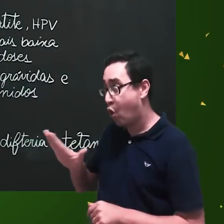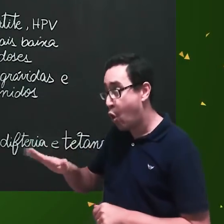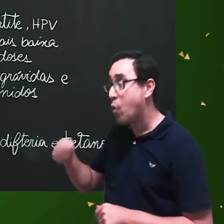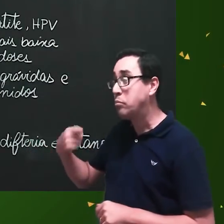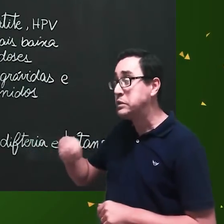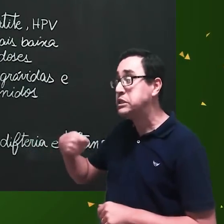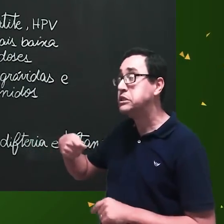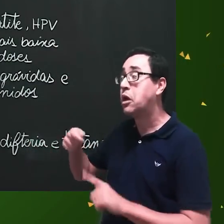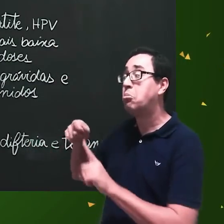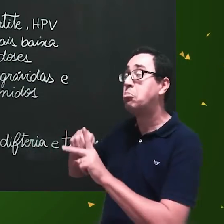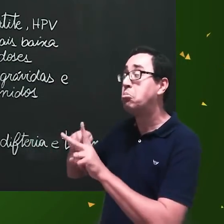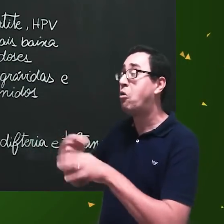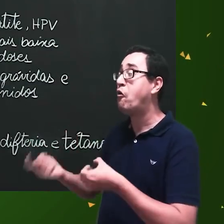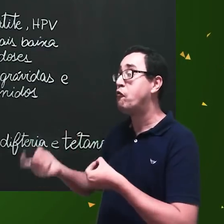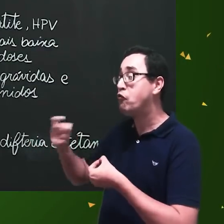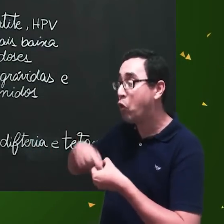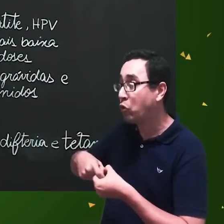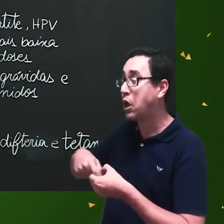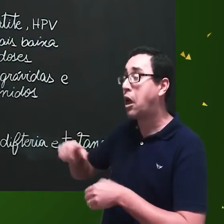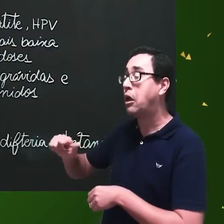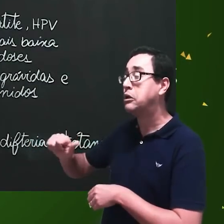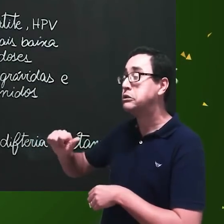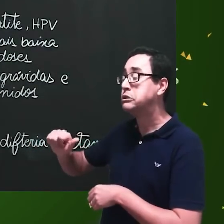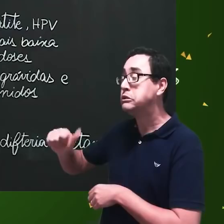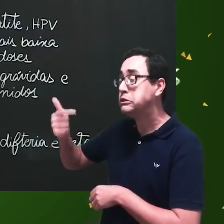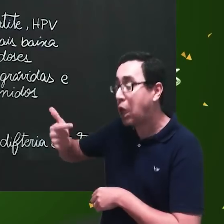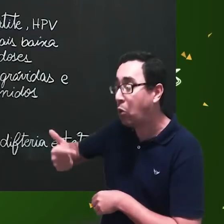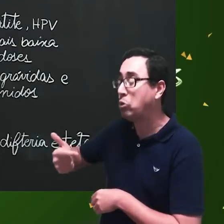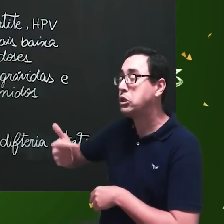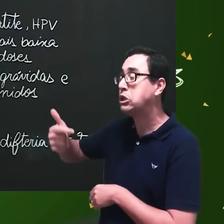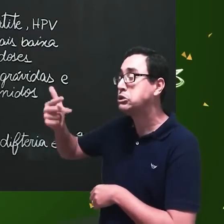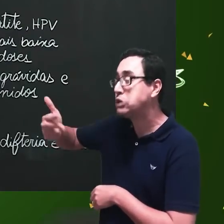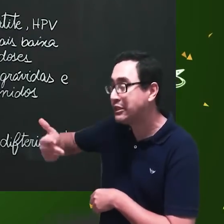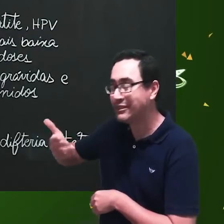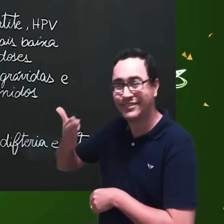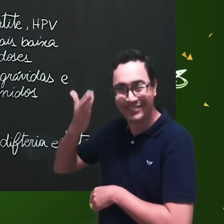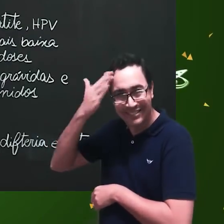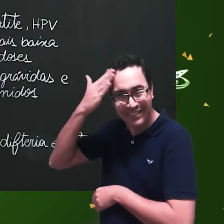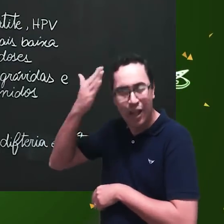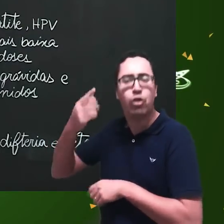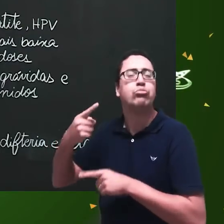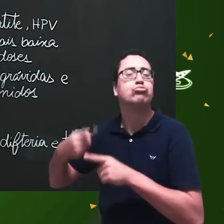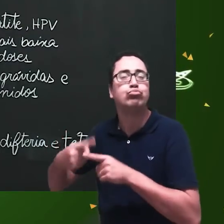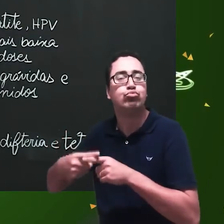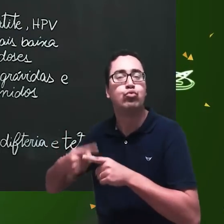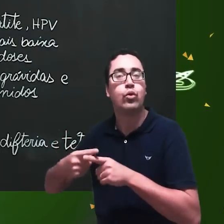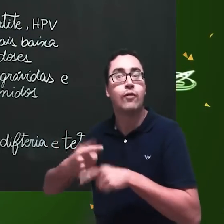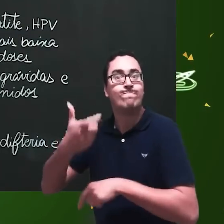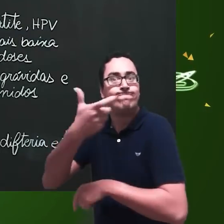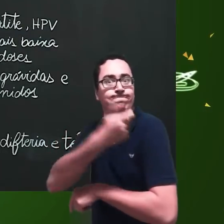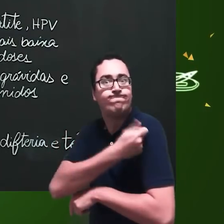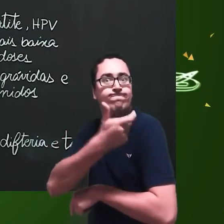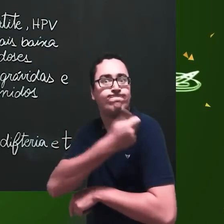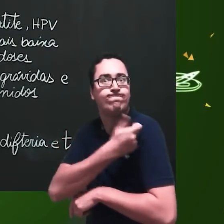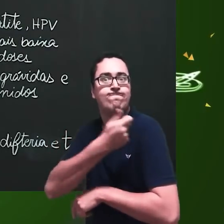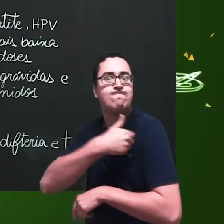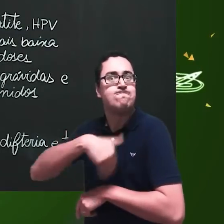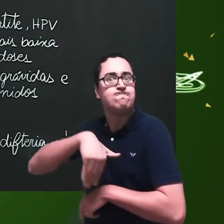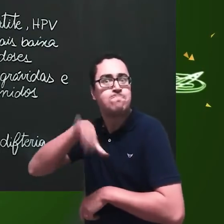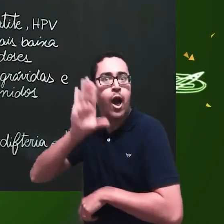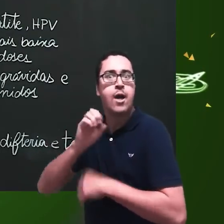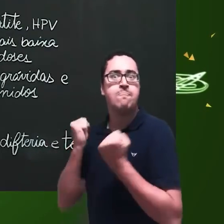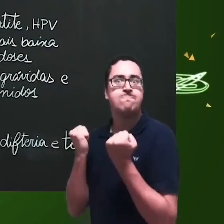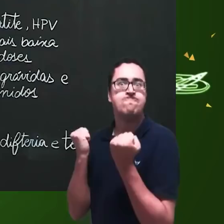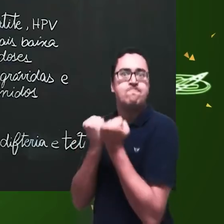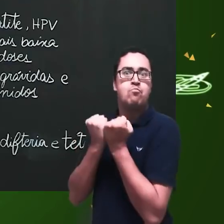uma segunda dose, às vezes uma terceira dose, para que haja realmente uma maior produção de anticorpos e uma proteção do nosso